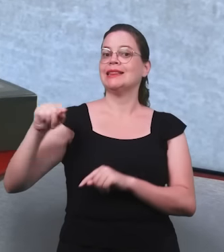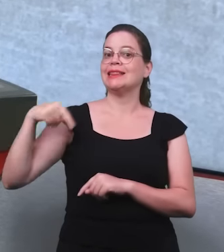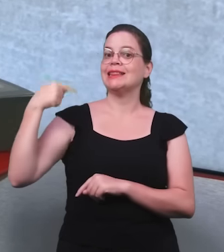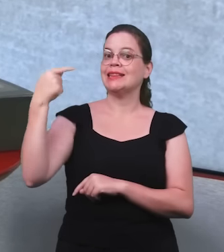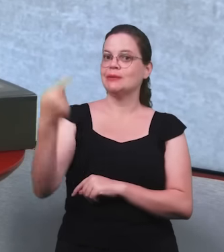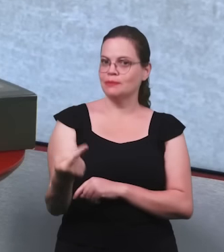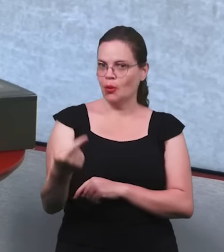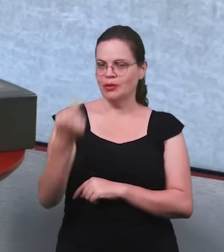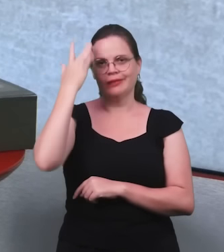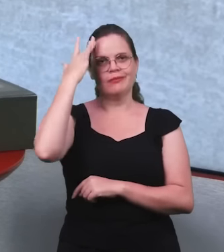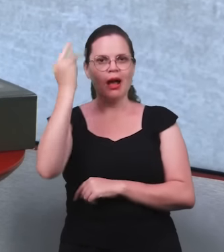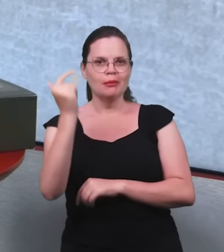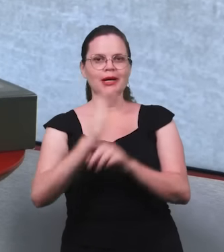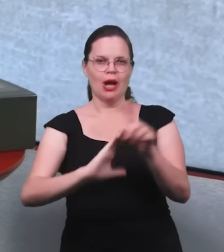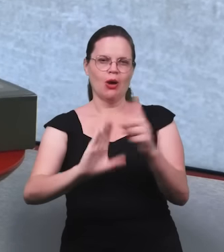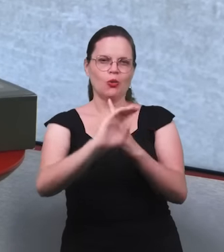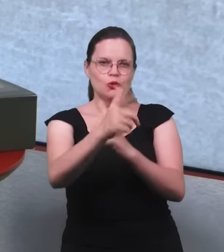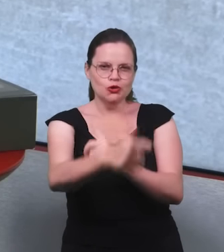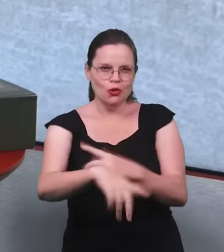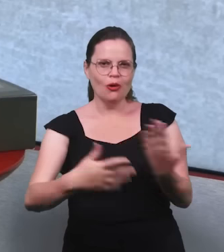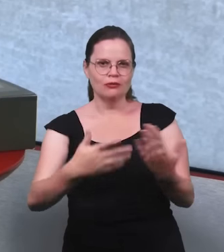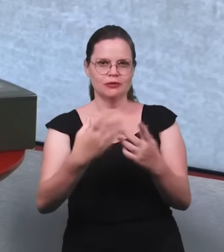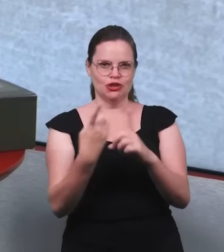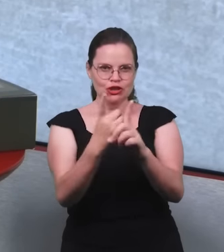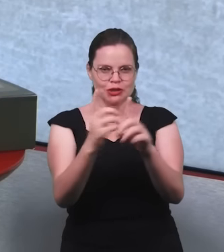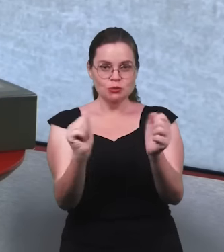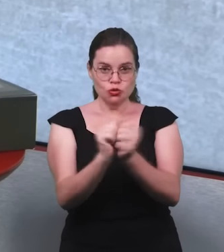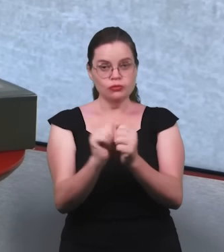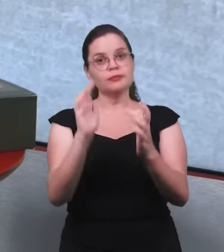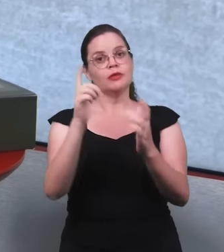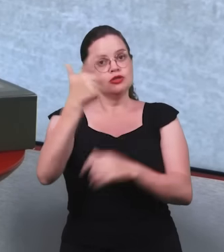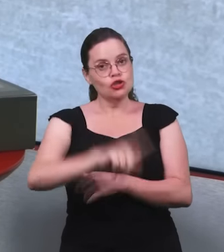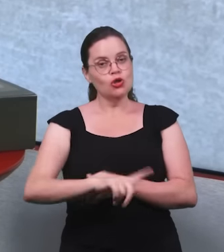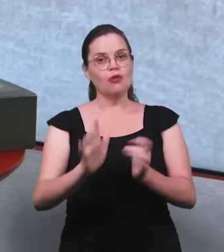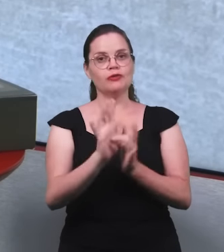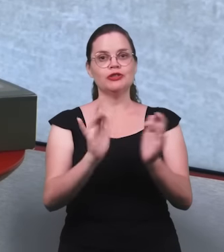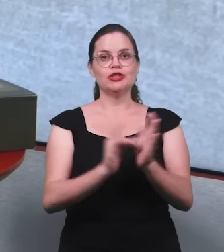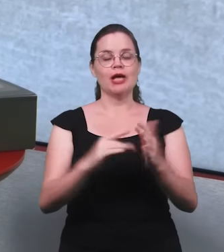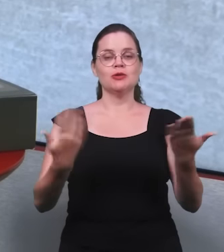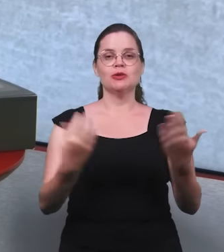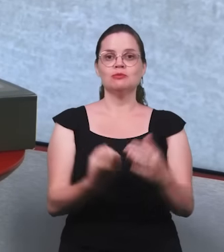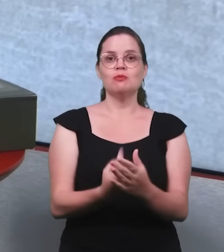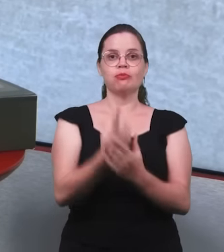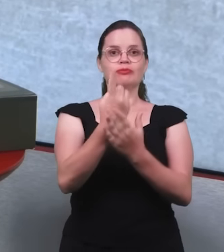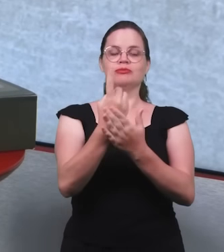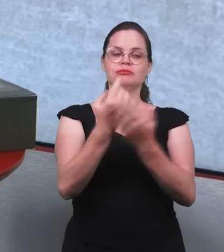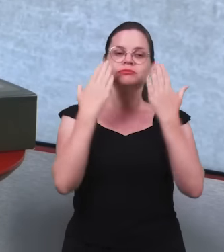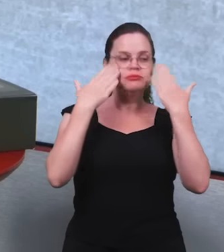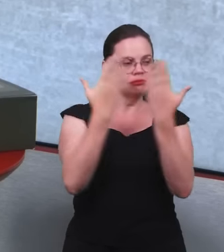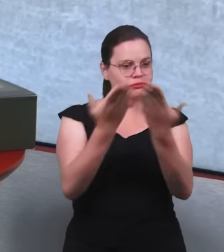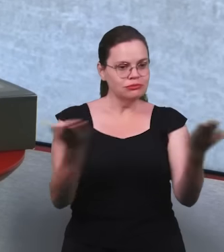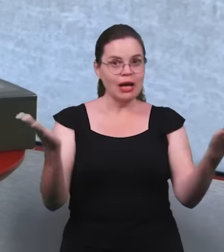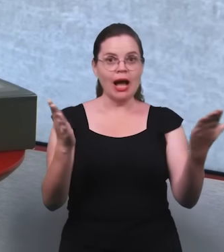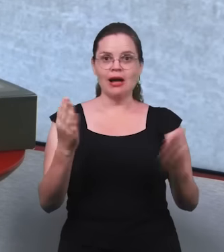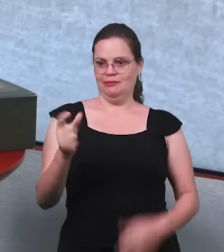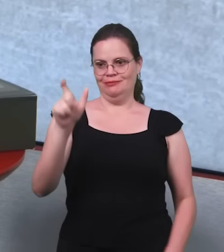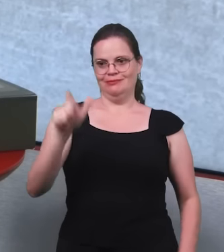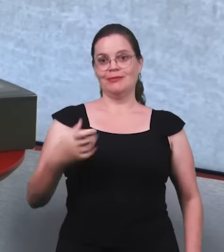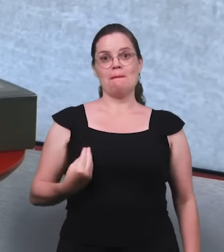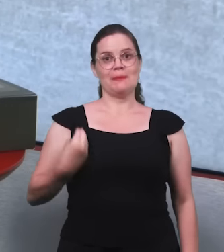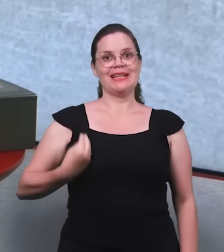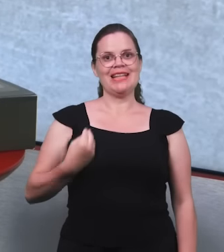culto seguinte, aí sim, agora Tomé estava ali e ele participou presencialmente desse culto.